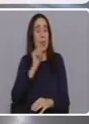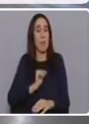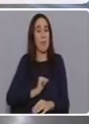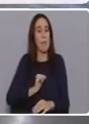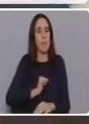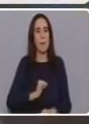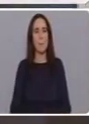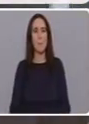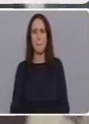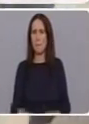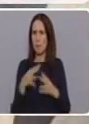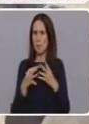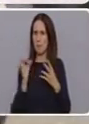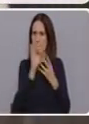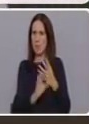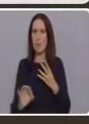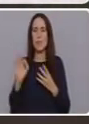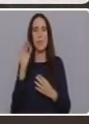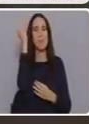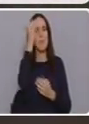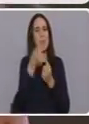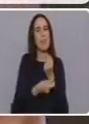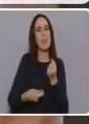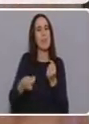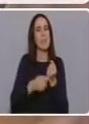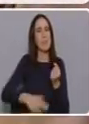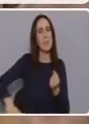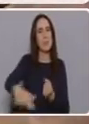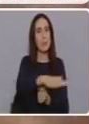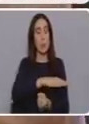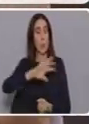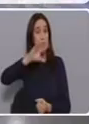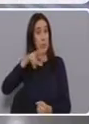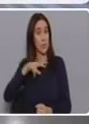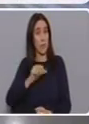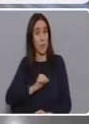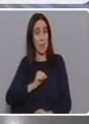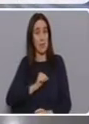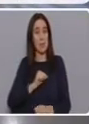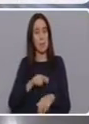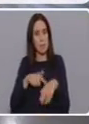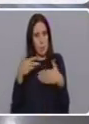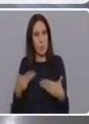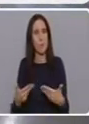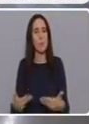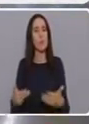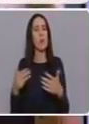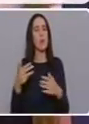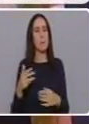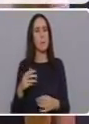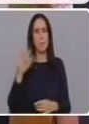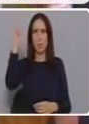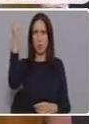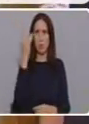é tricolor e belo Alentejo, o meu país neste momento, o sol